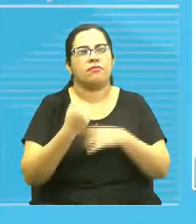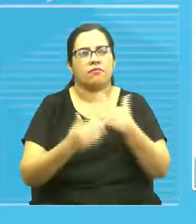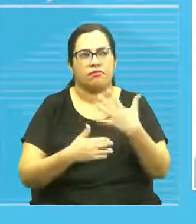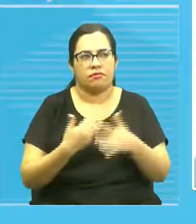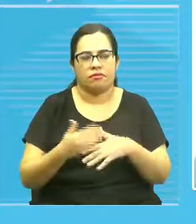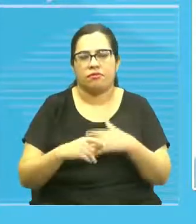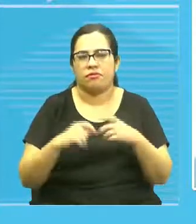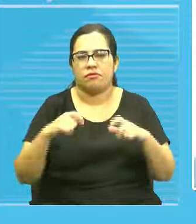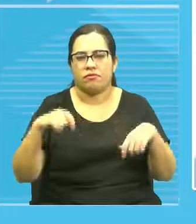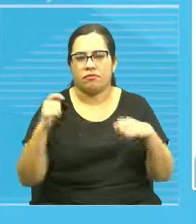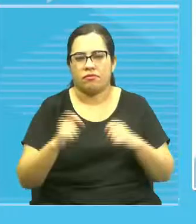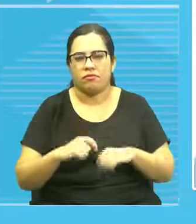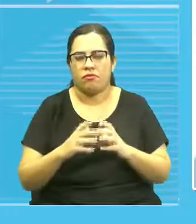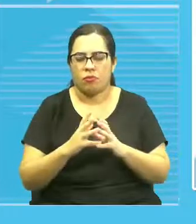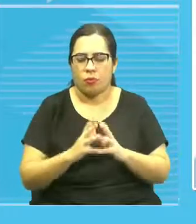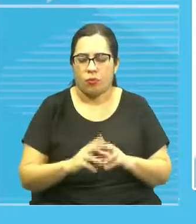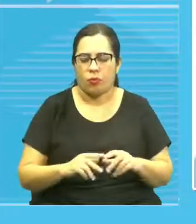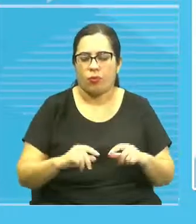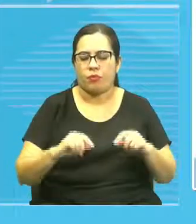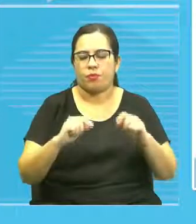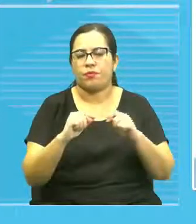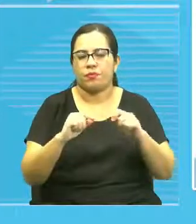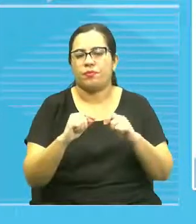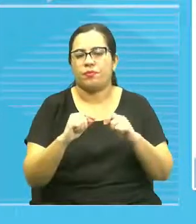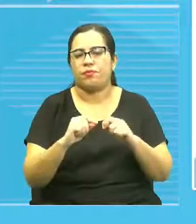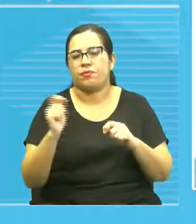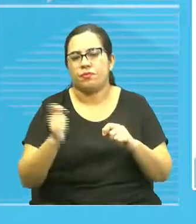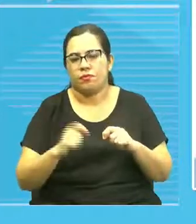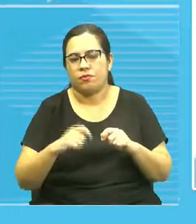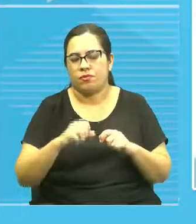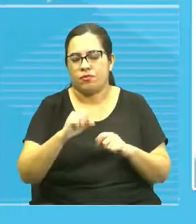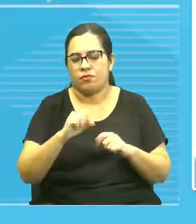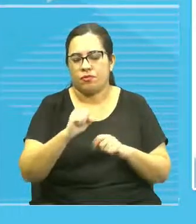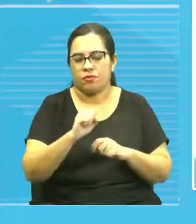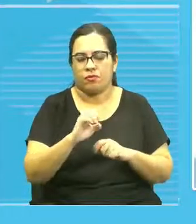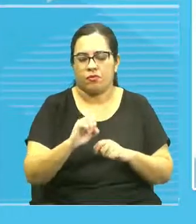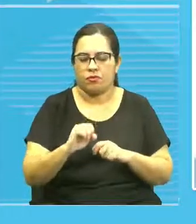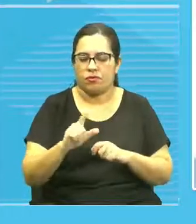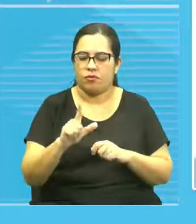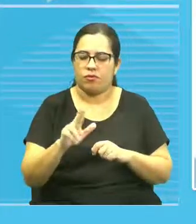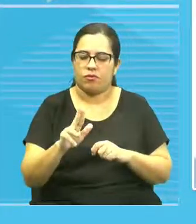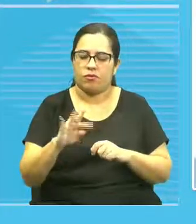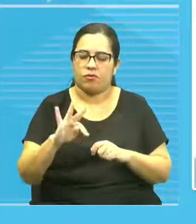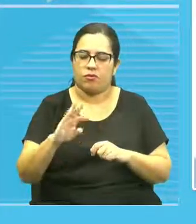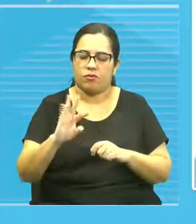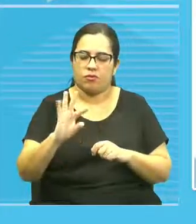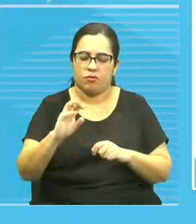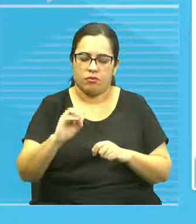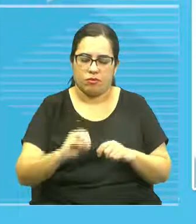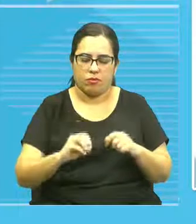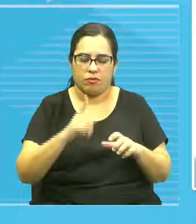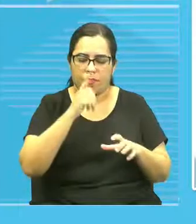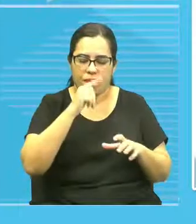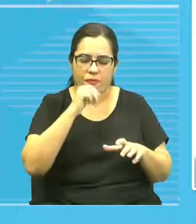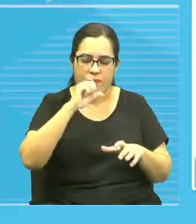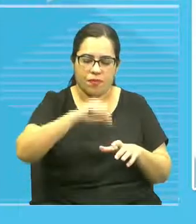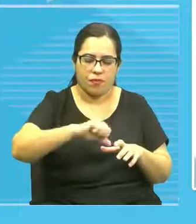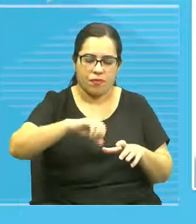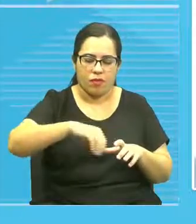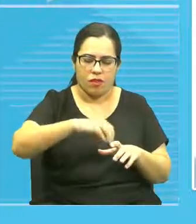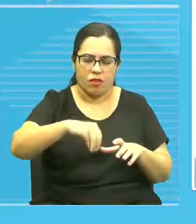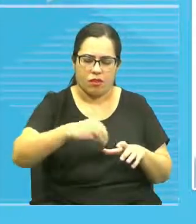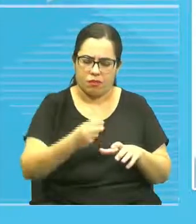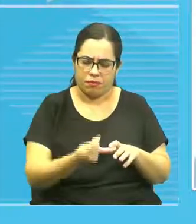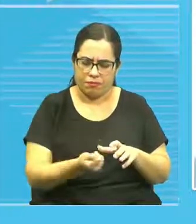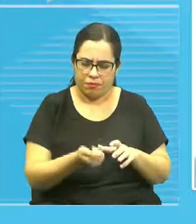o fato de você ter dissolvido o soluto na água causou um esquentamento de sua